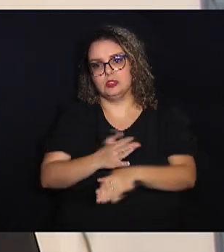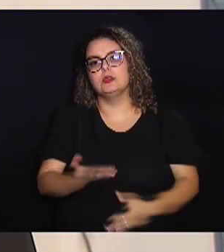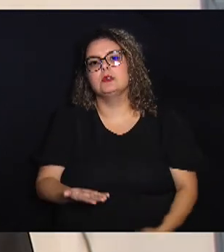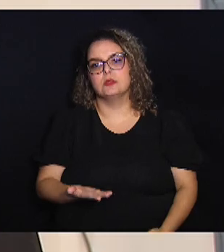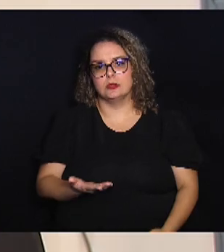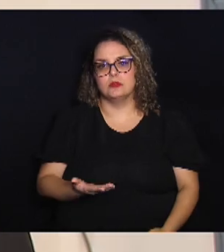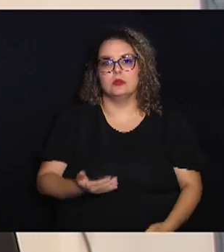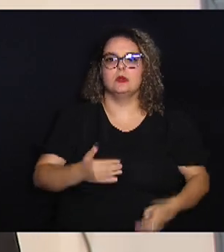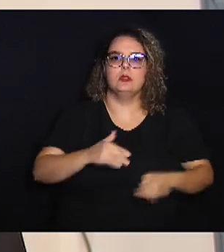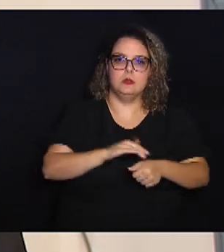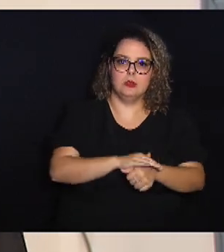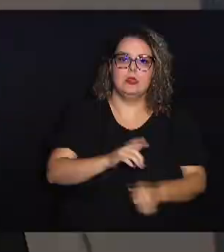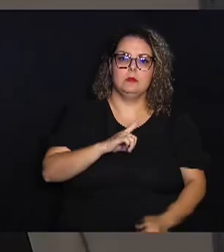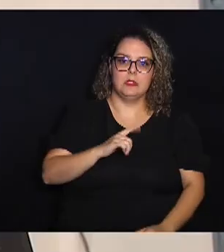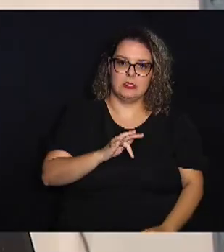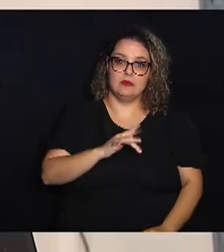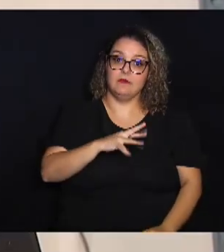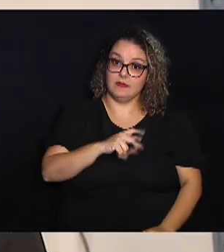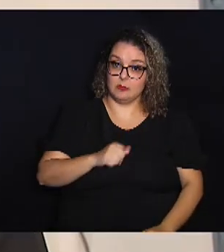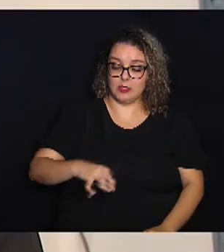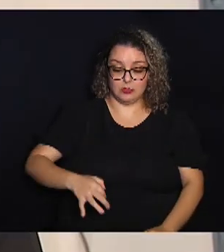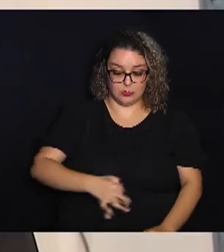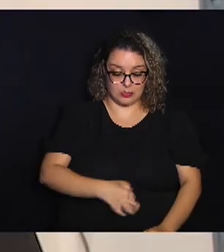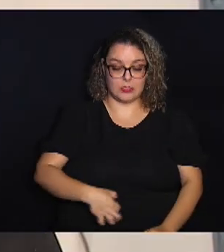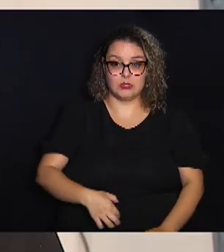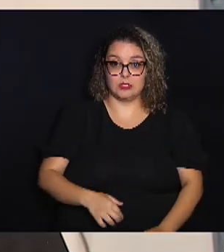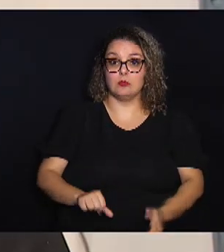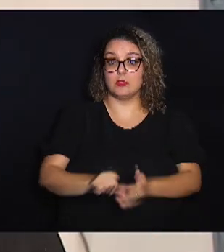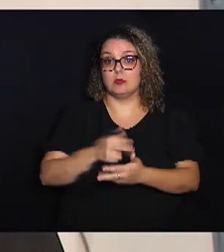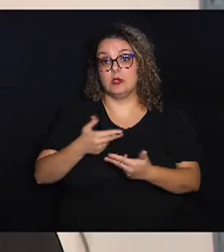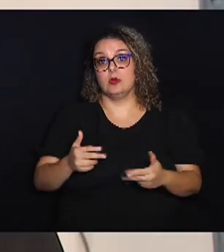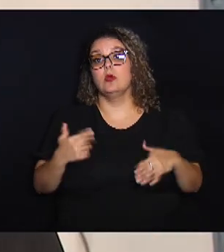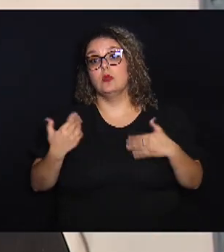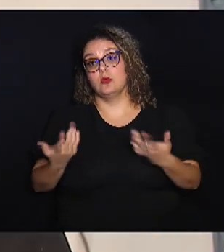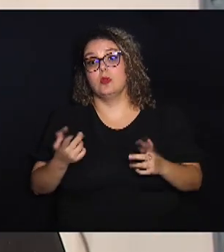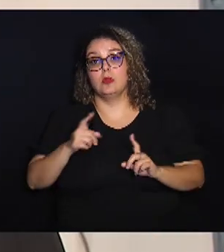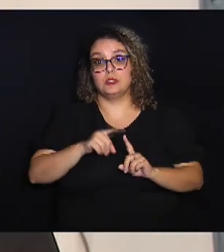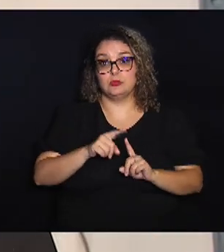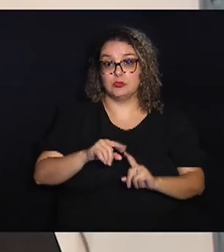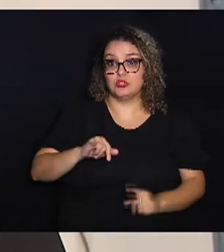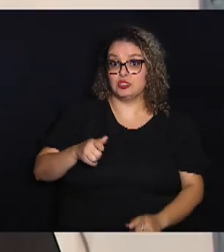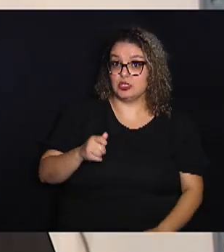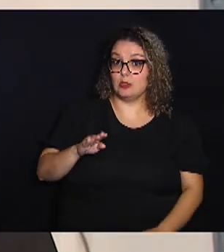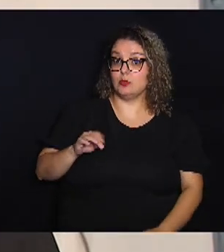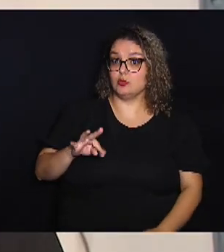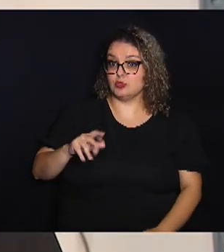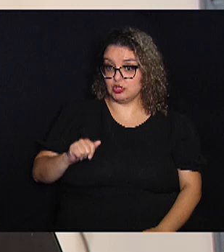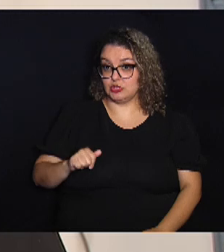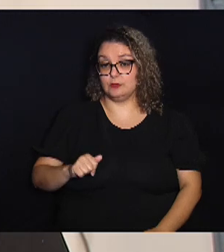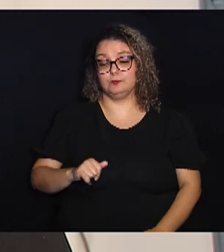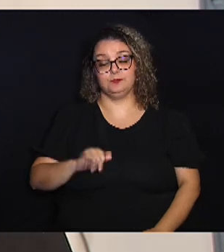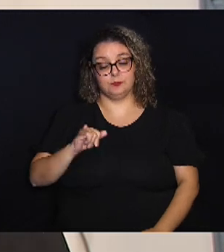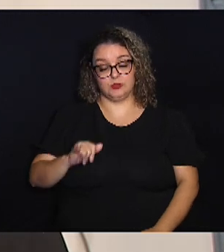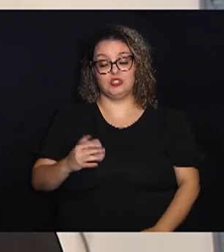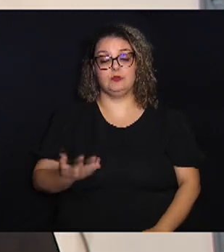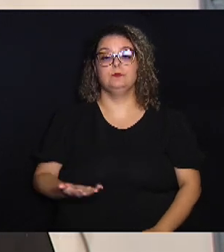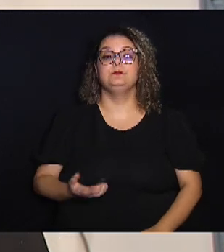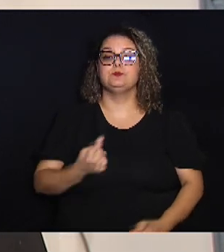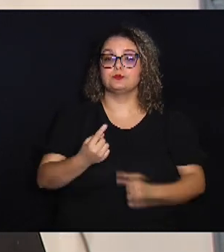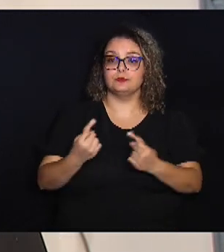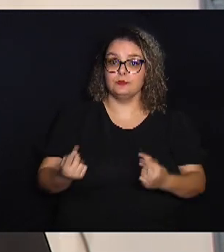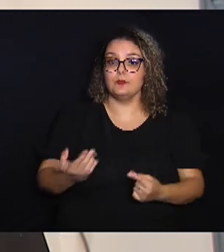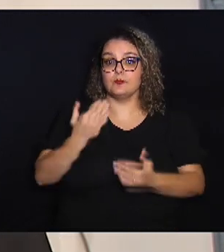foi feito para ter muita fibra no intestino. Então, a primeira coisa é você saber qual é a espécie de jabuti que você está criando, porque cada uma tem um tipo de dieta e qual